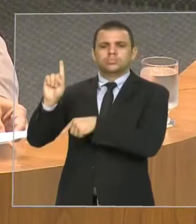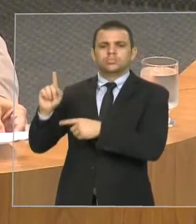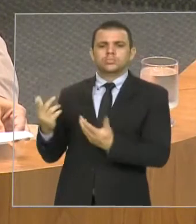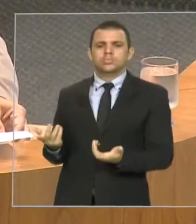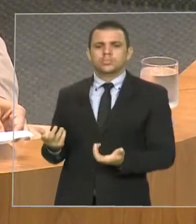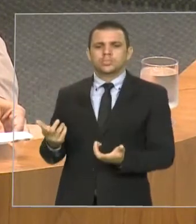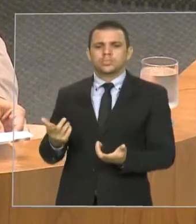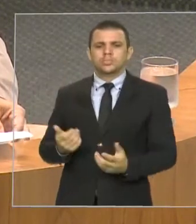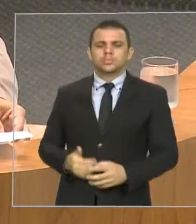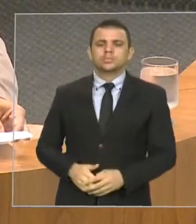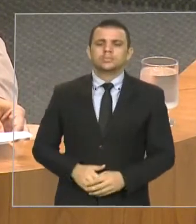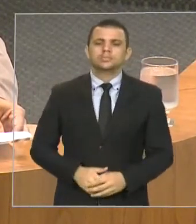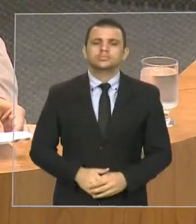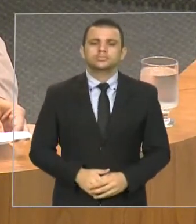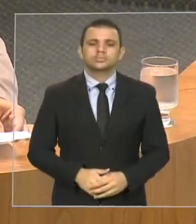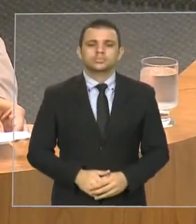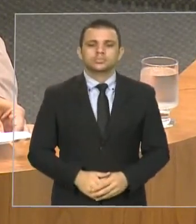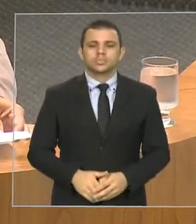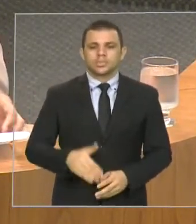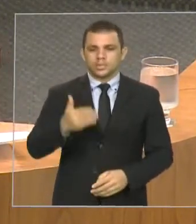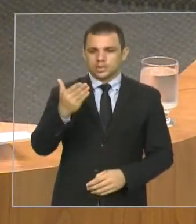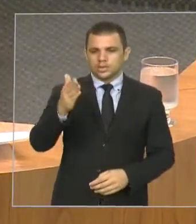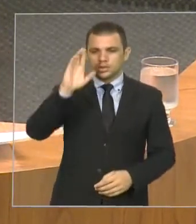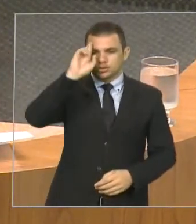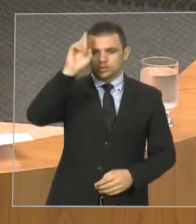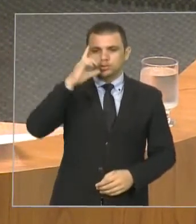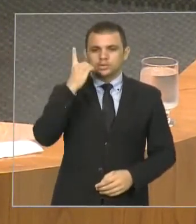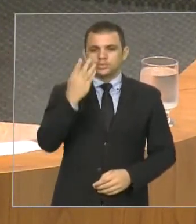Excelência poderia me conceder à frente uma parte?